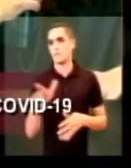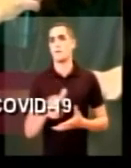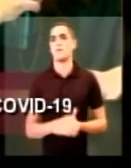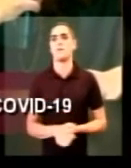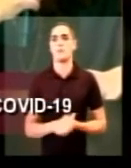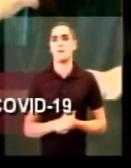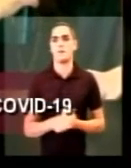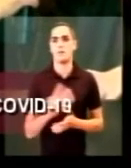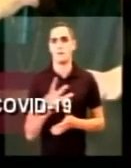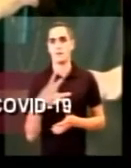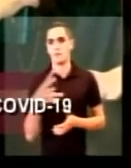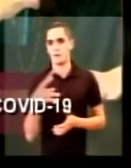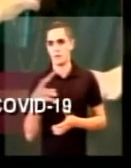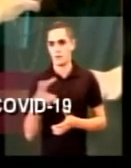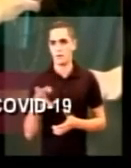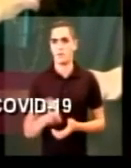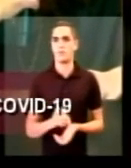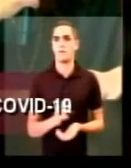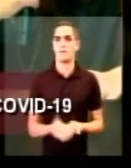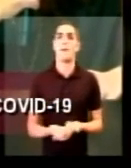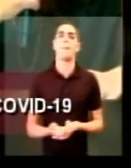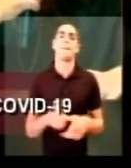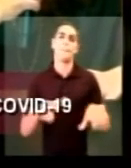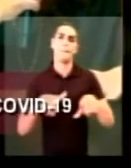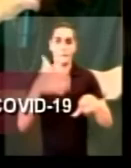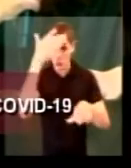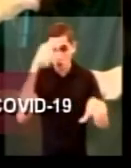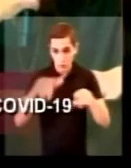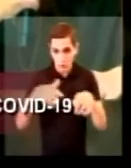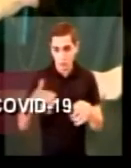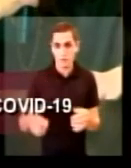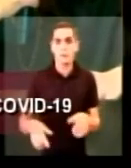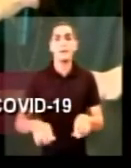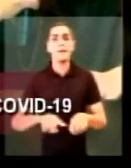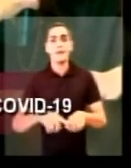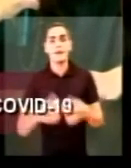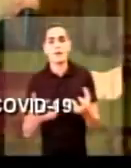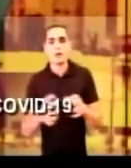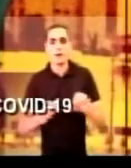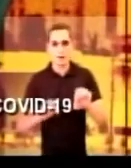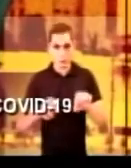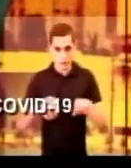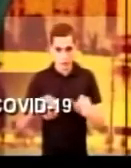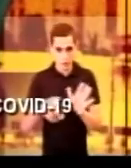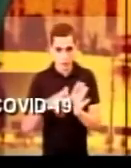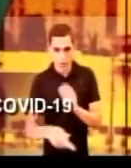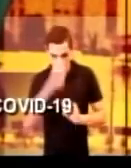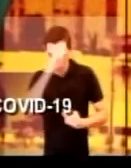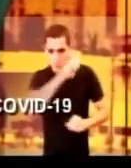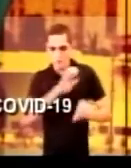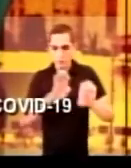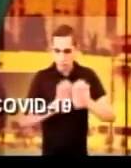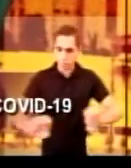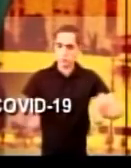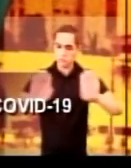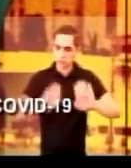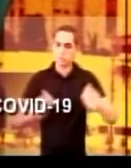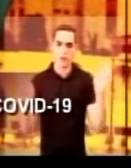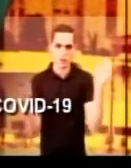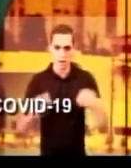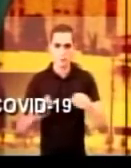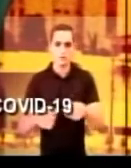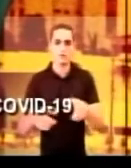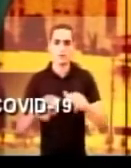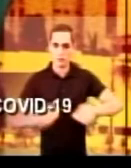está organizado, está estruturado para executar essa campanha, e os trabalhadores da saúde, principalmente os que